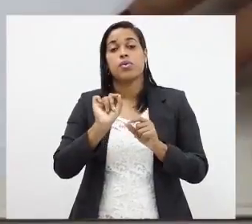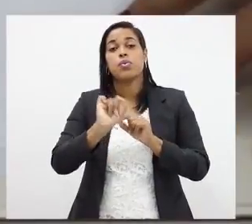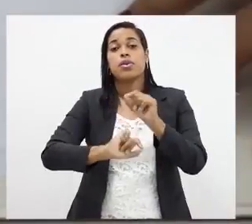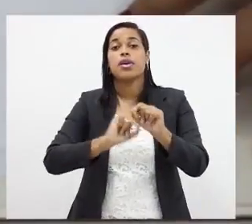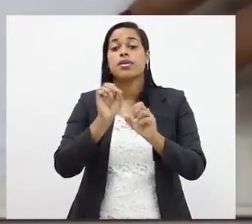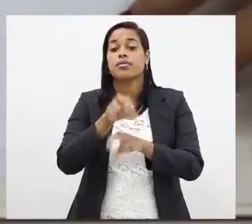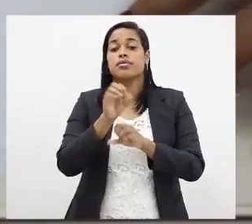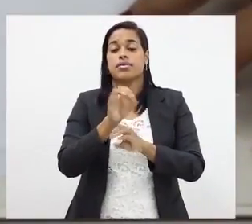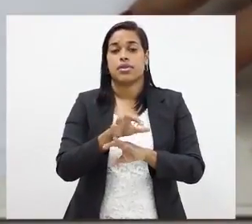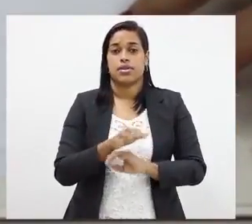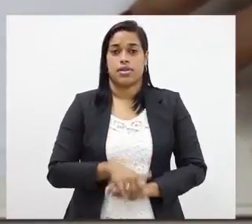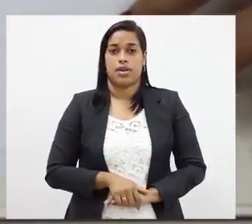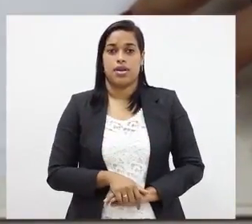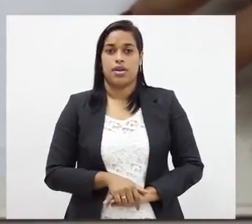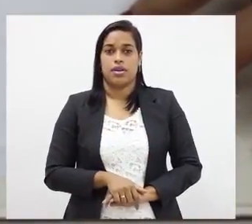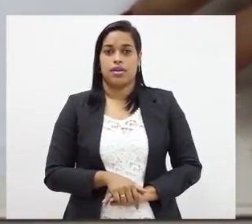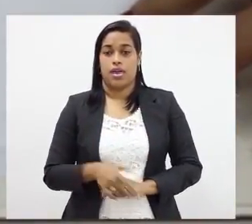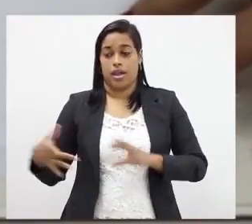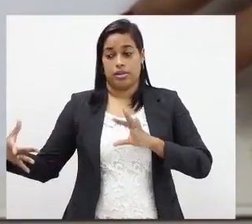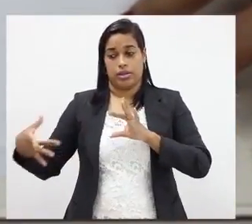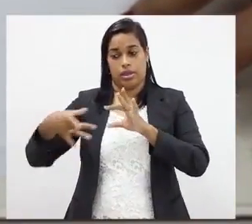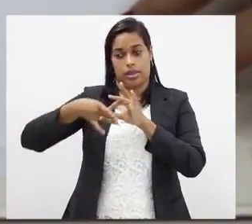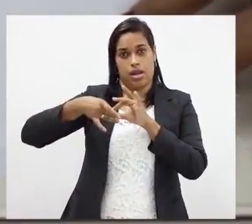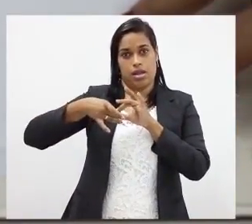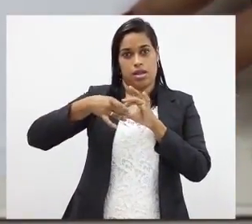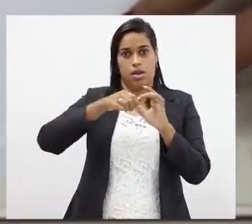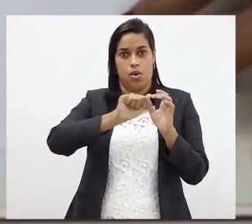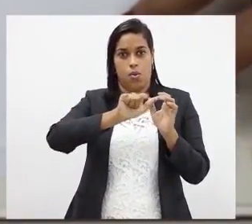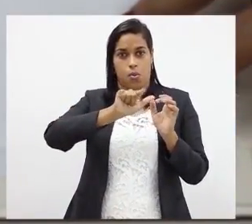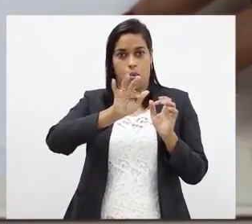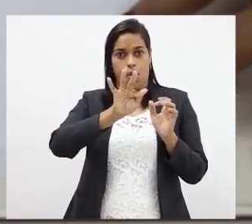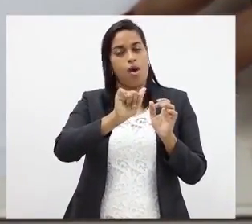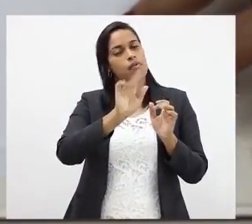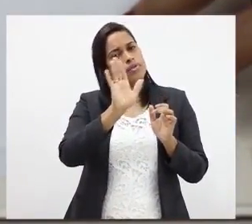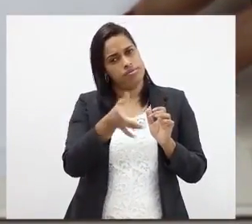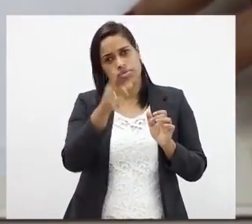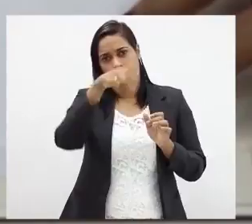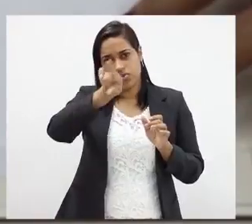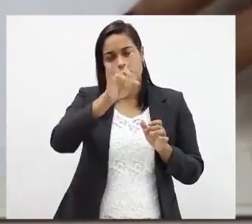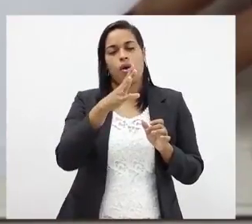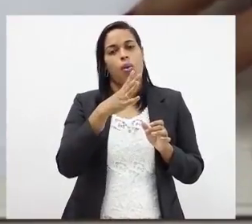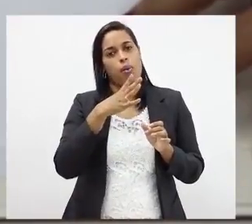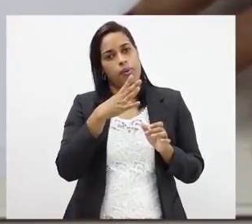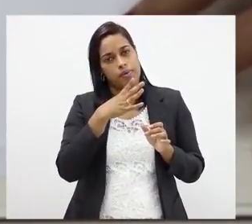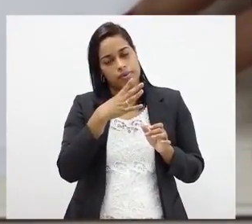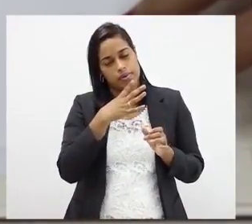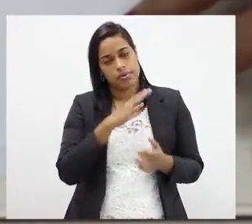seguinte: atrelam o alfa, que vocês já viram,